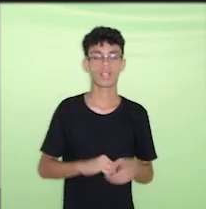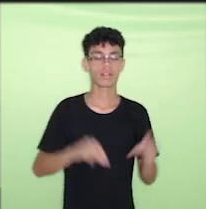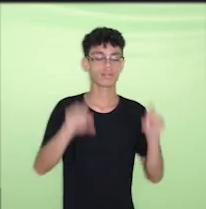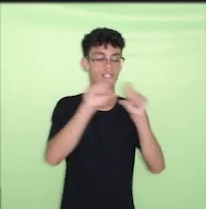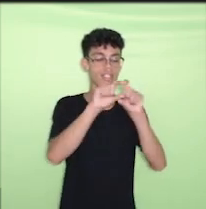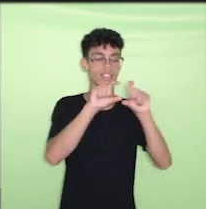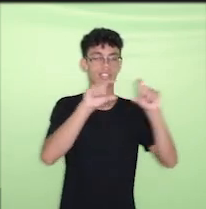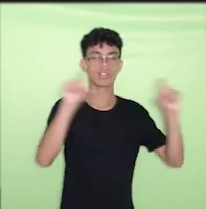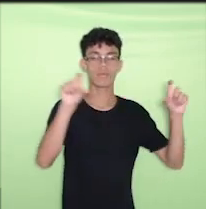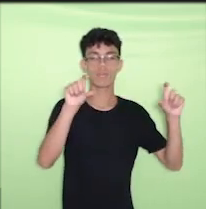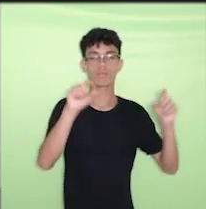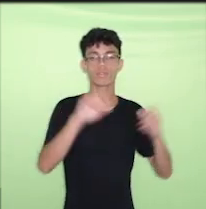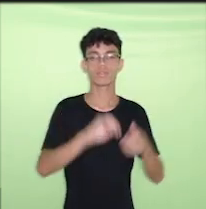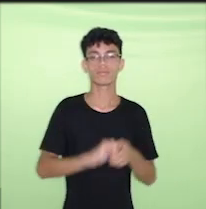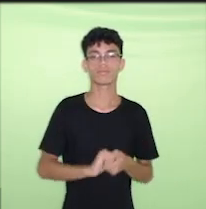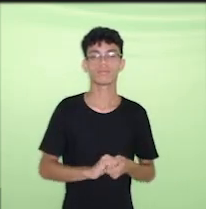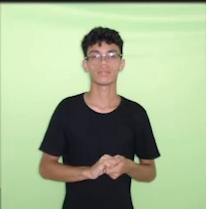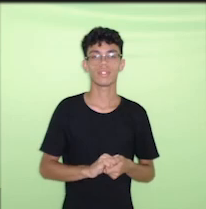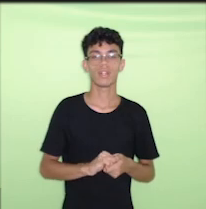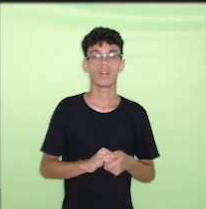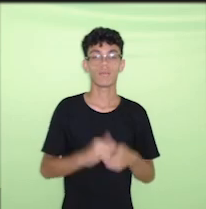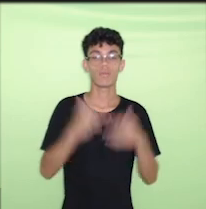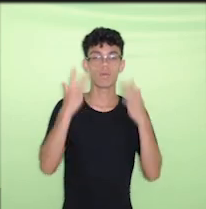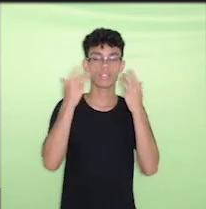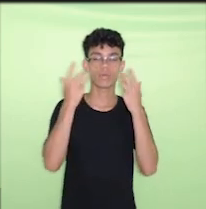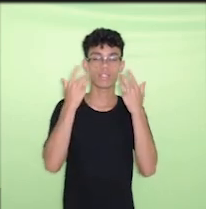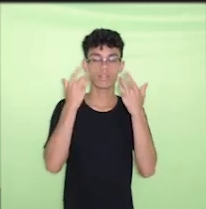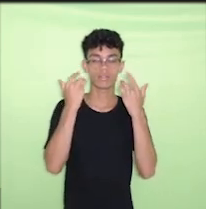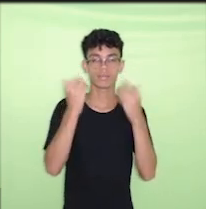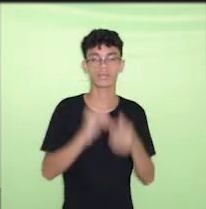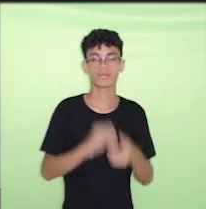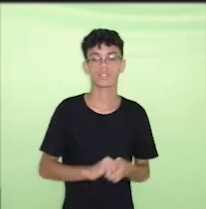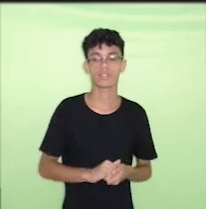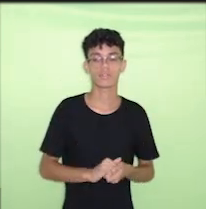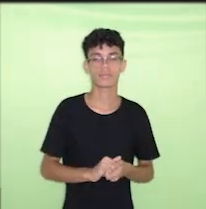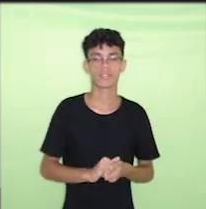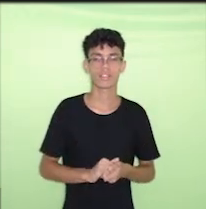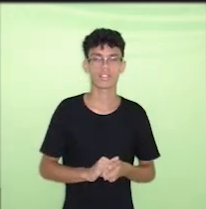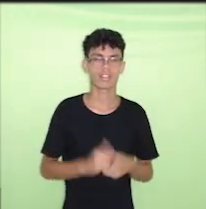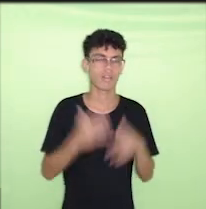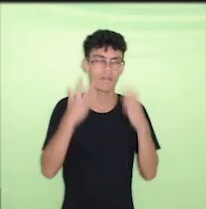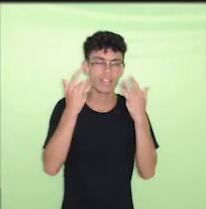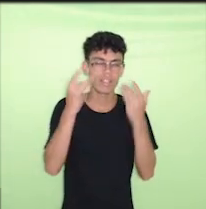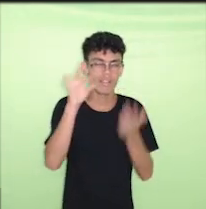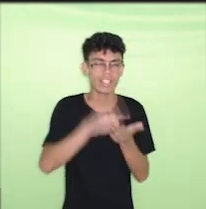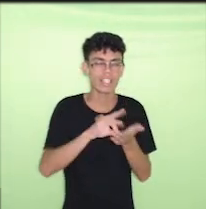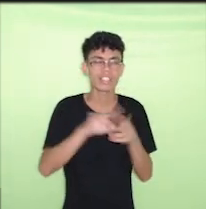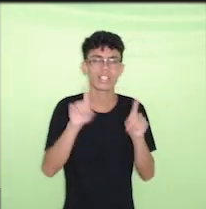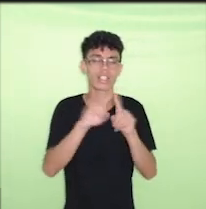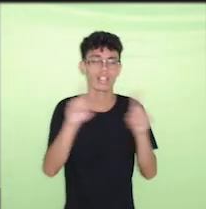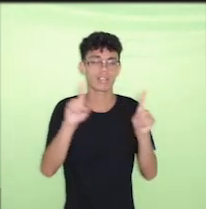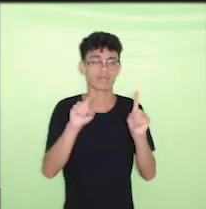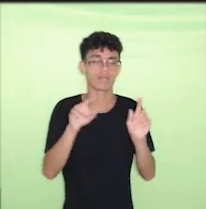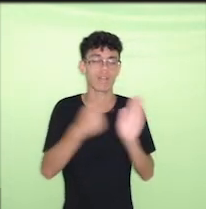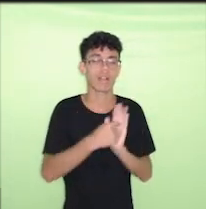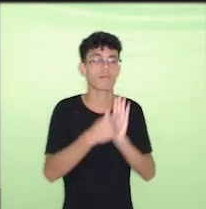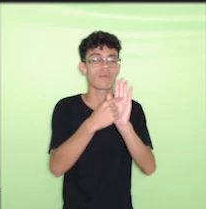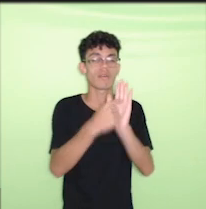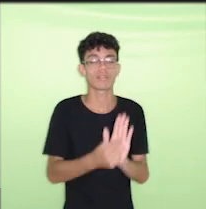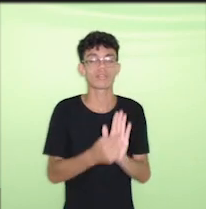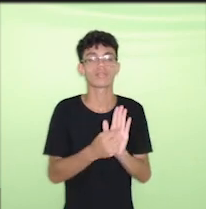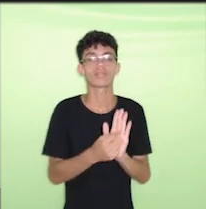exatamente a frase agora, mas é que essa peça não pode ser montada de forma realista. E tem esse trato, eu acho, assim,